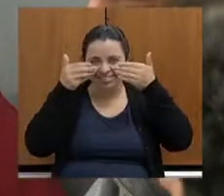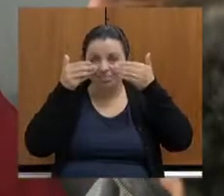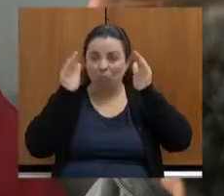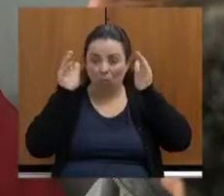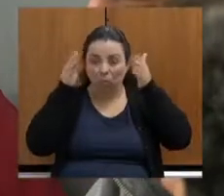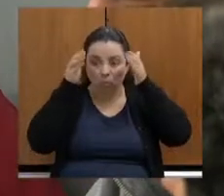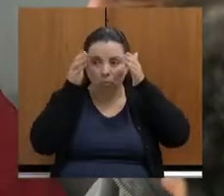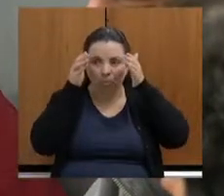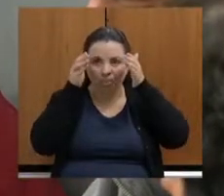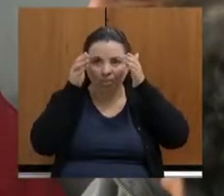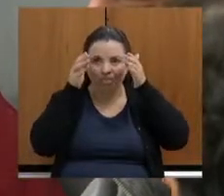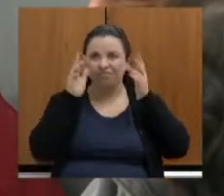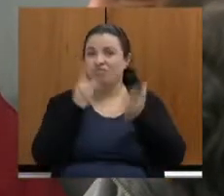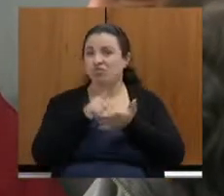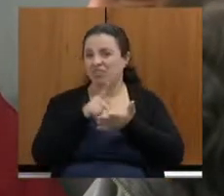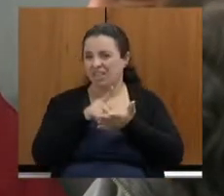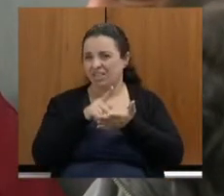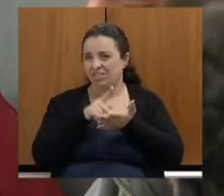verdade